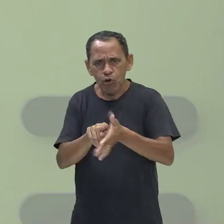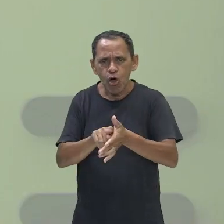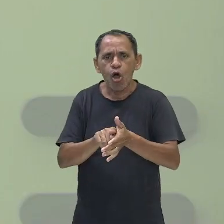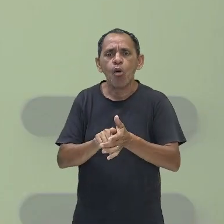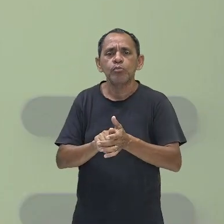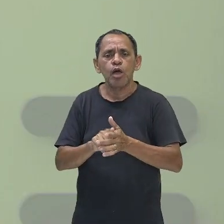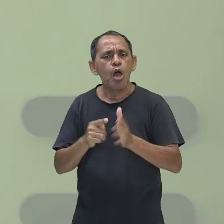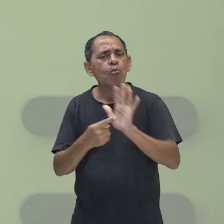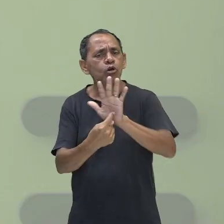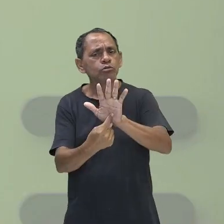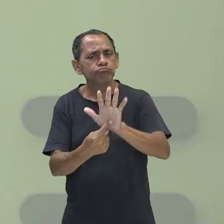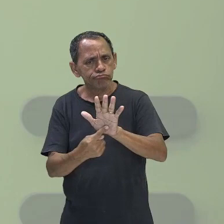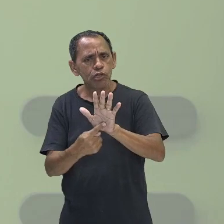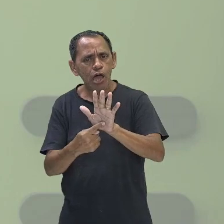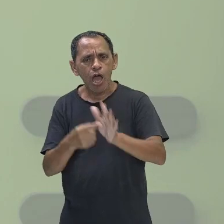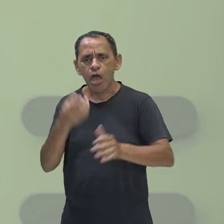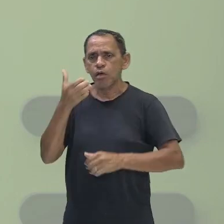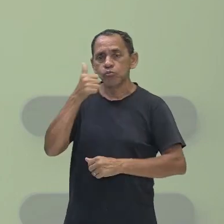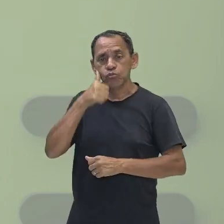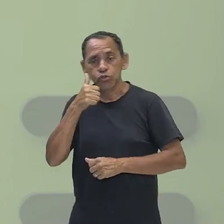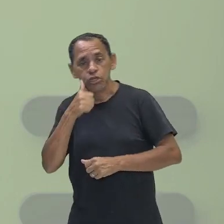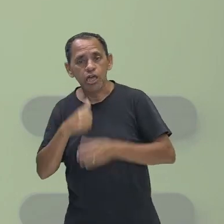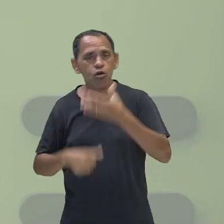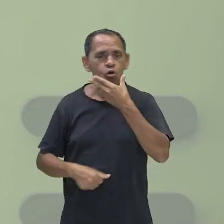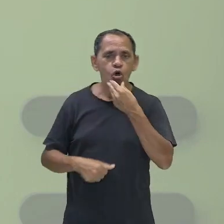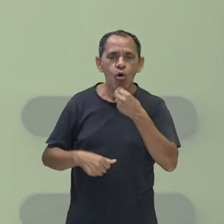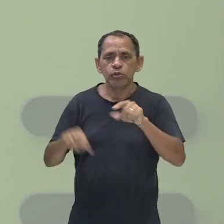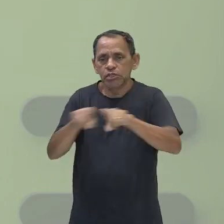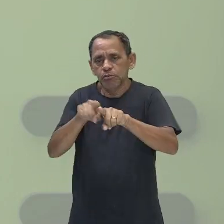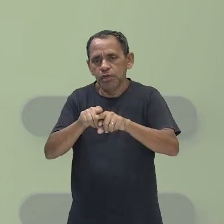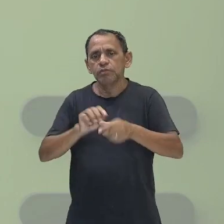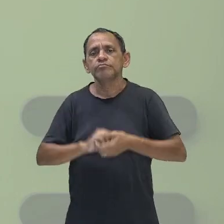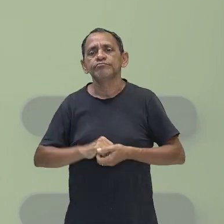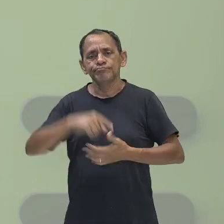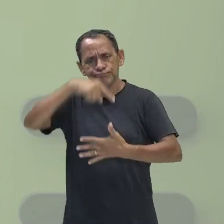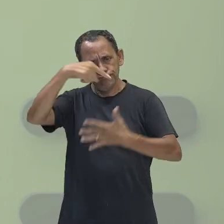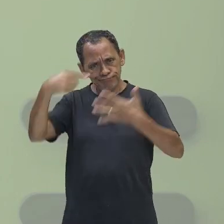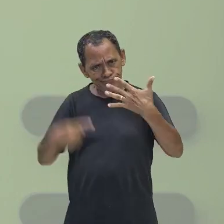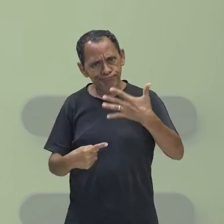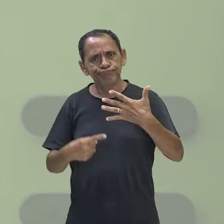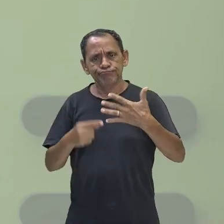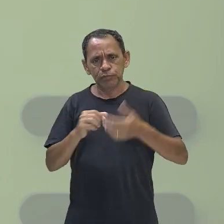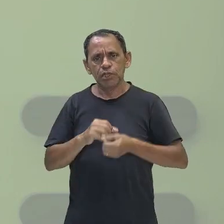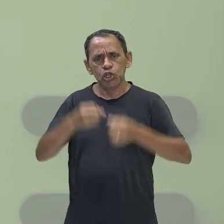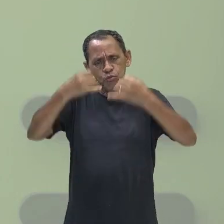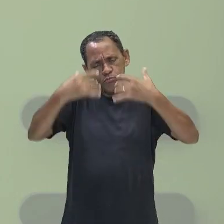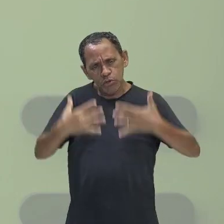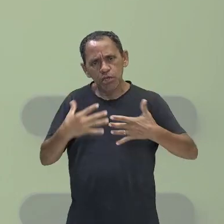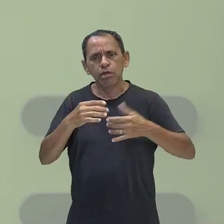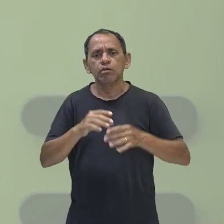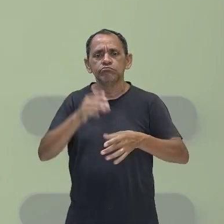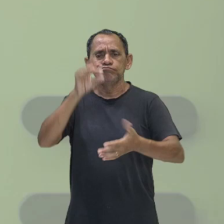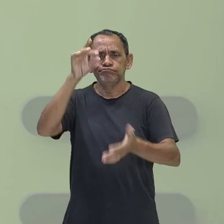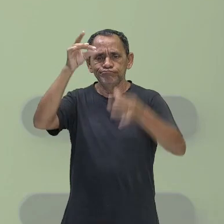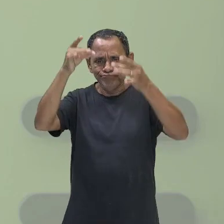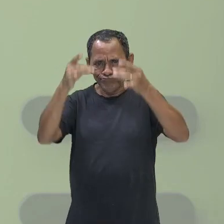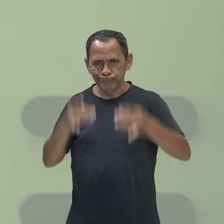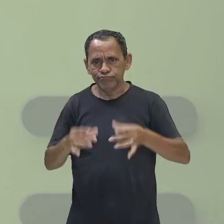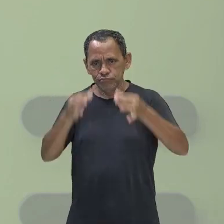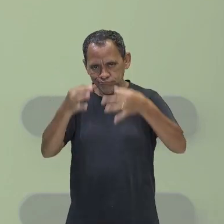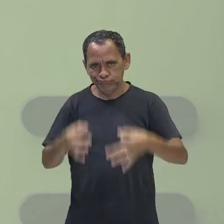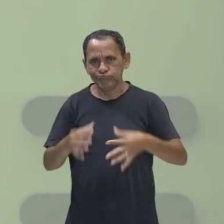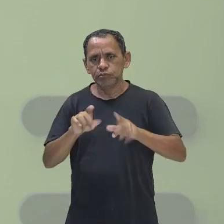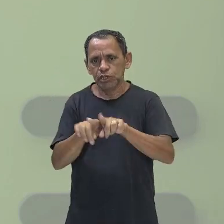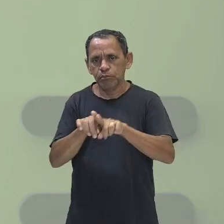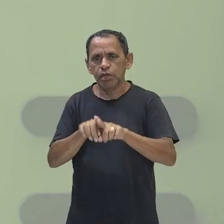o sexo do indivíduo. Nessa dúvida, a cariotipagem ela explica direitinho se o indivíduo ele é do sexo masculino